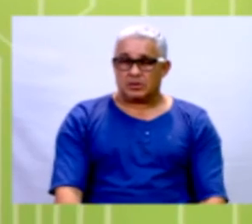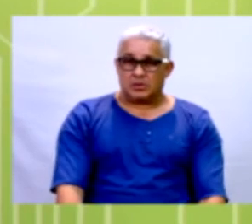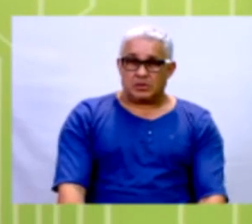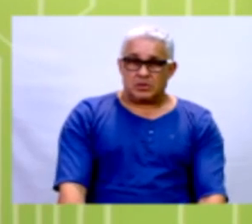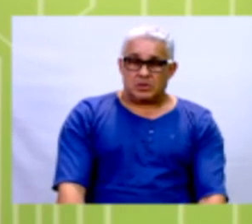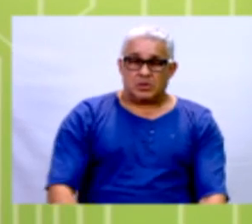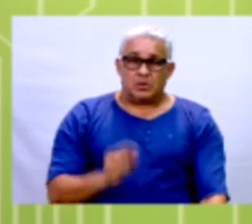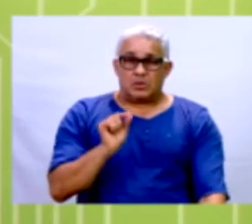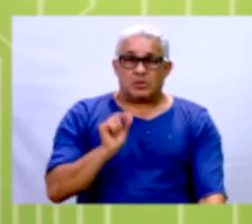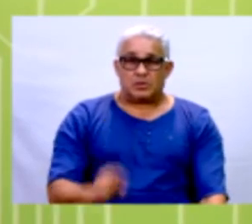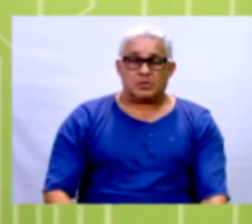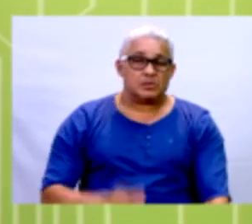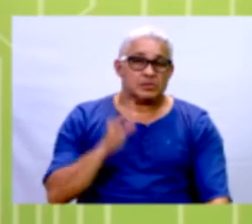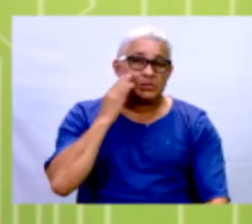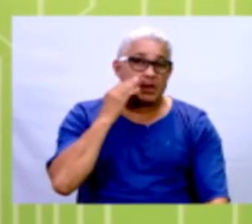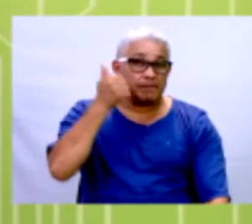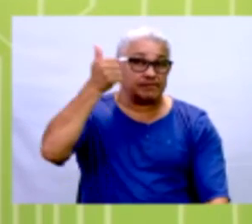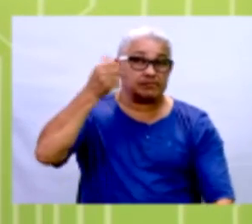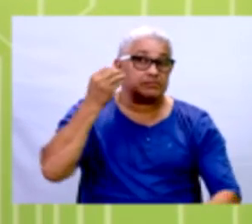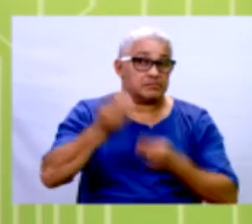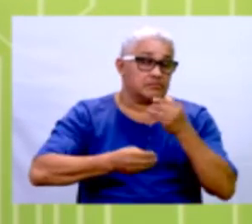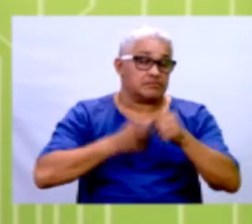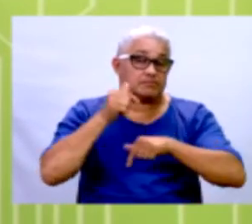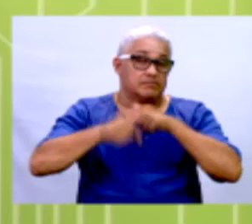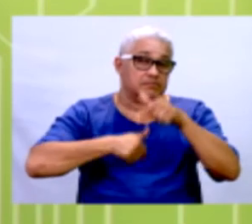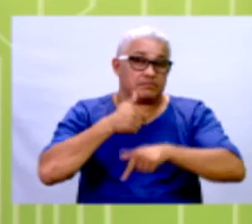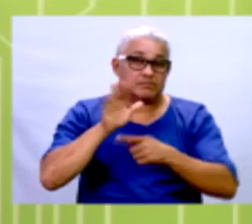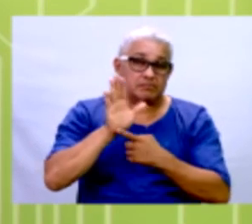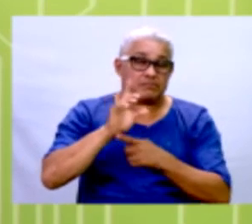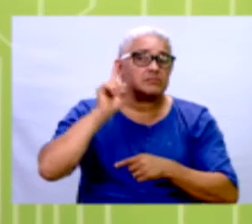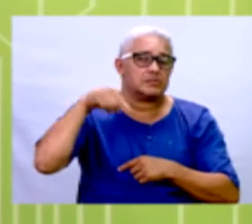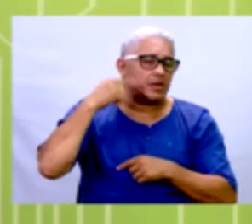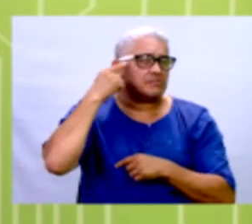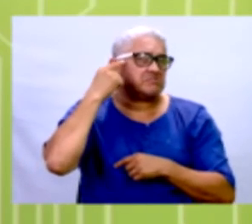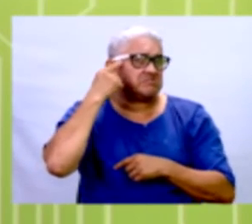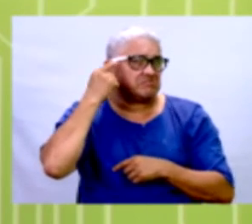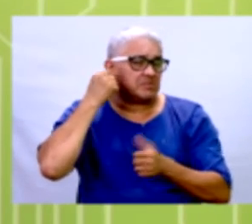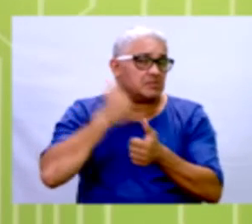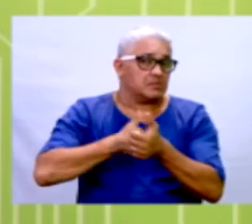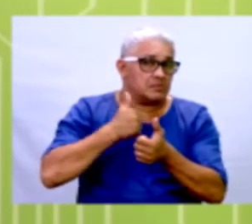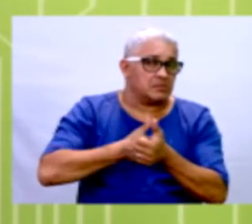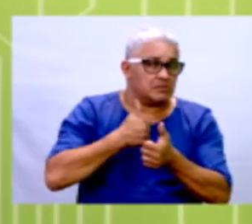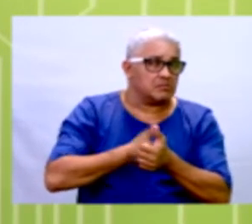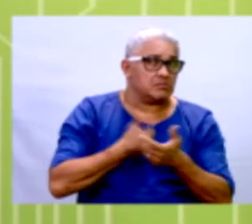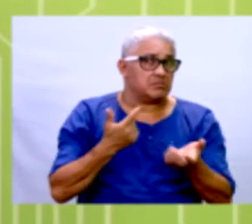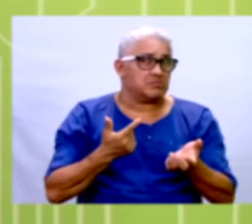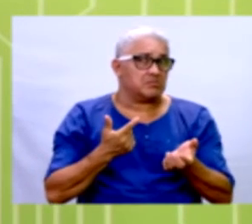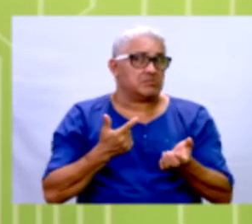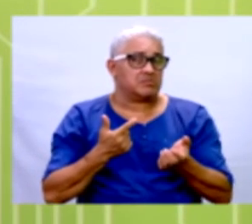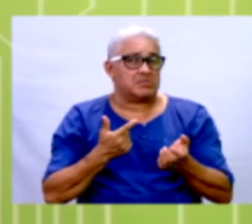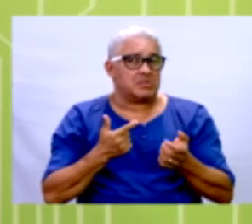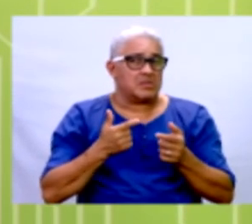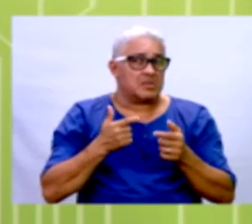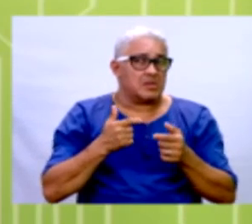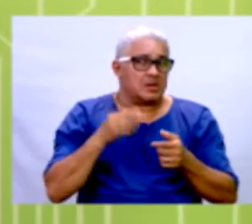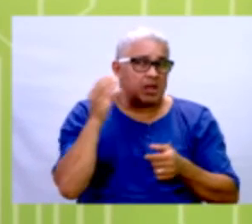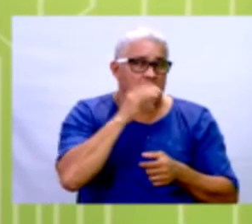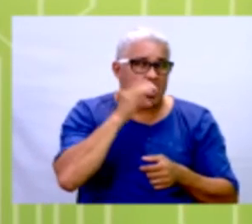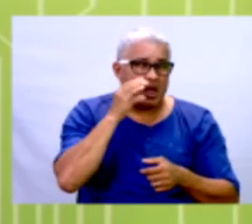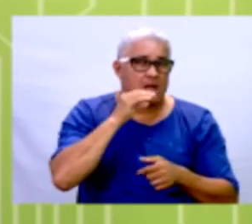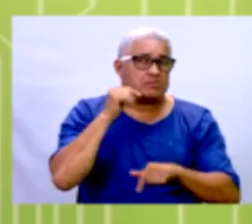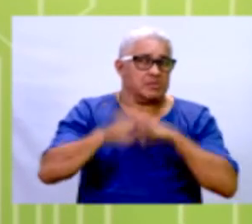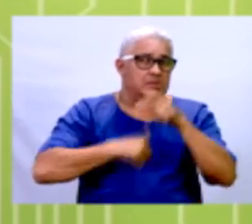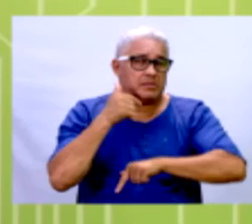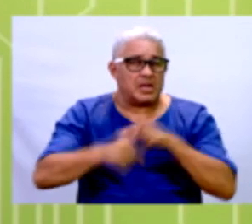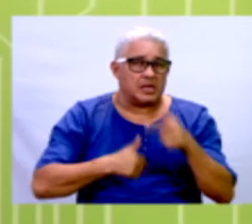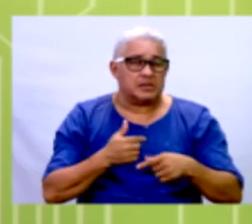mais é do que a gente entender primeiro como eles funcionam, depois a gente começa a pensar sobre questão de performance e o desempenho,